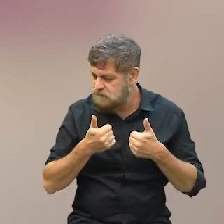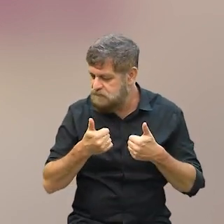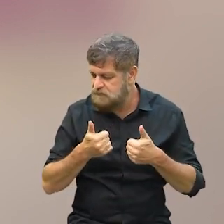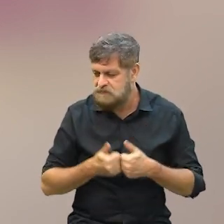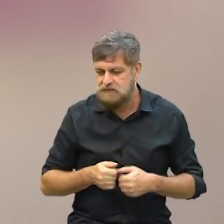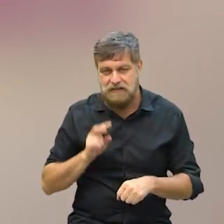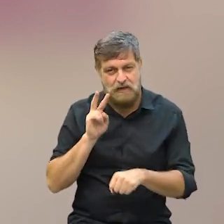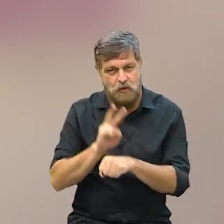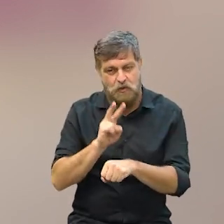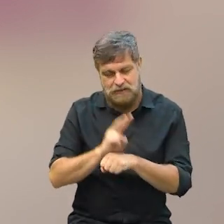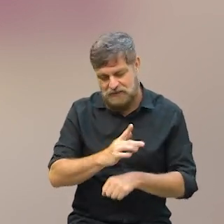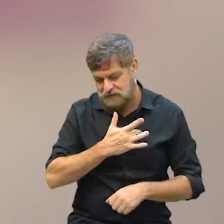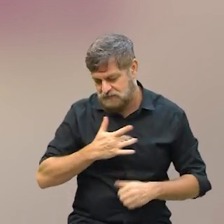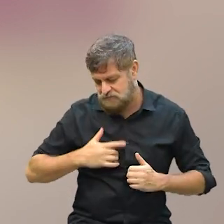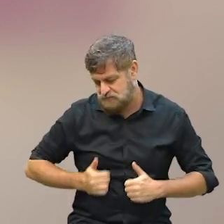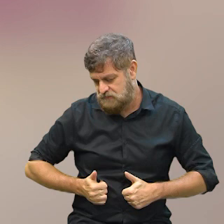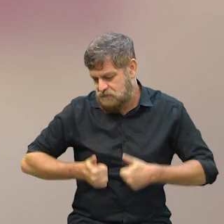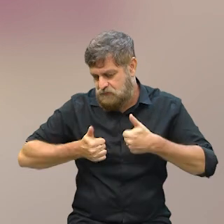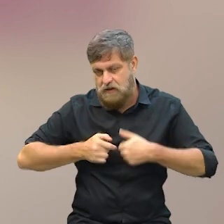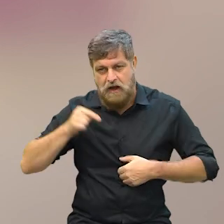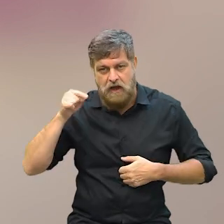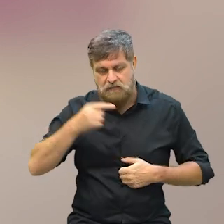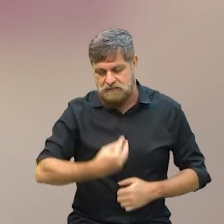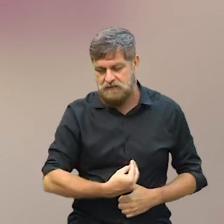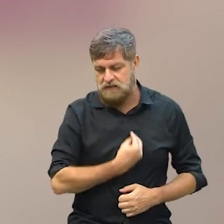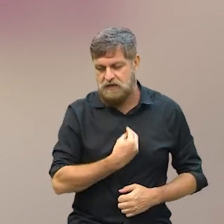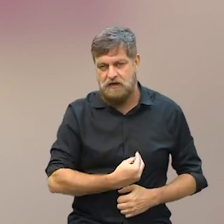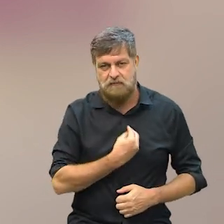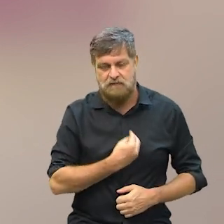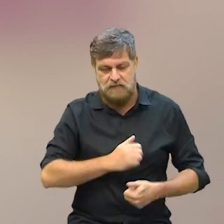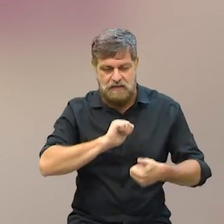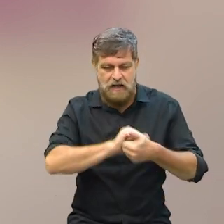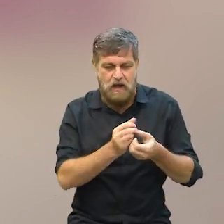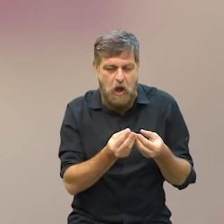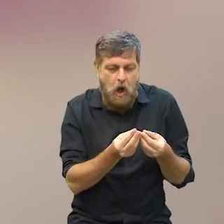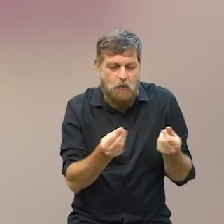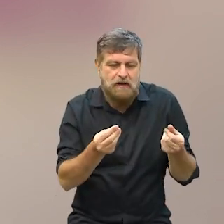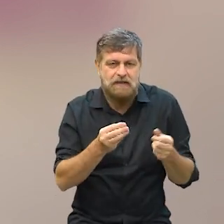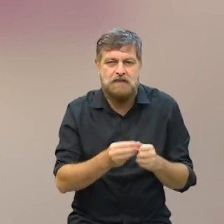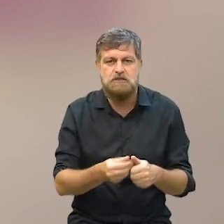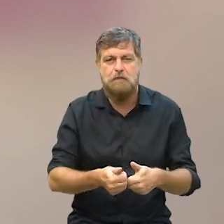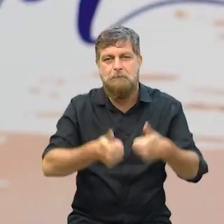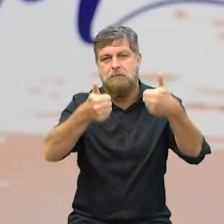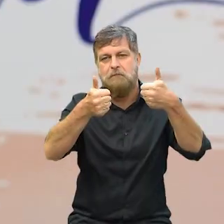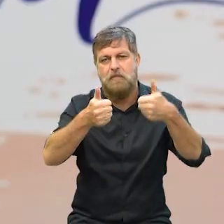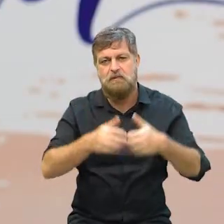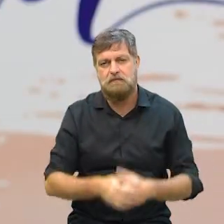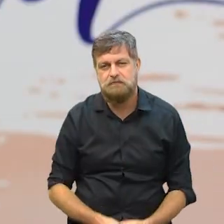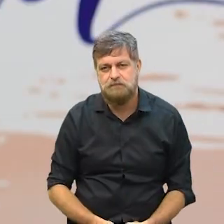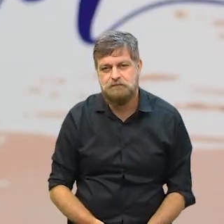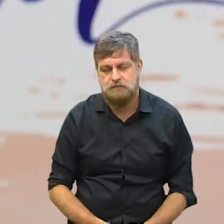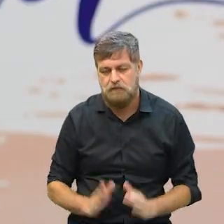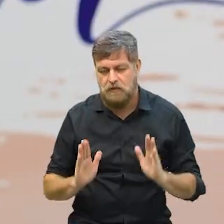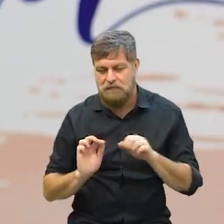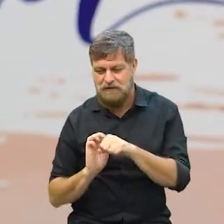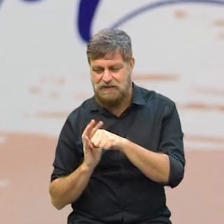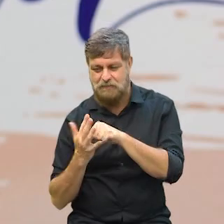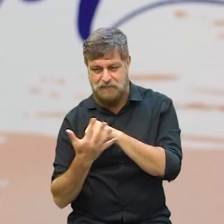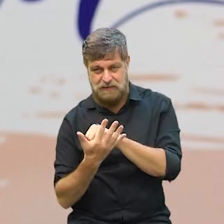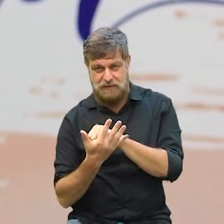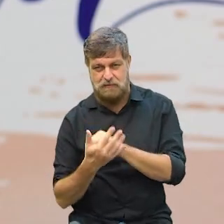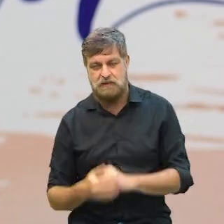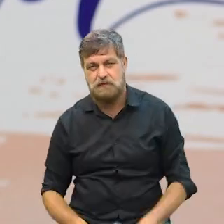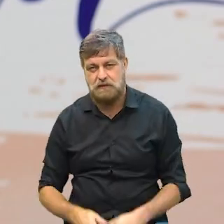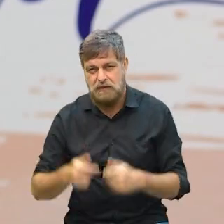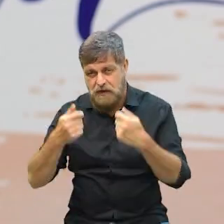bastante saudáveis para você poder realmente ter uma qualidade de vida muito boa. Em época de